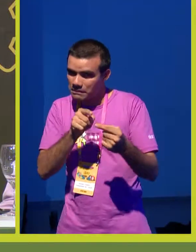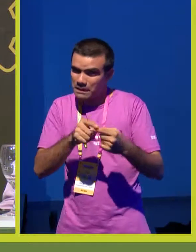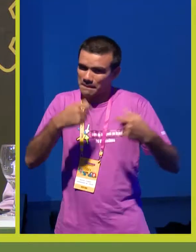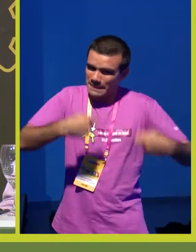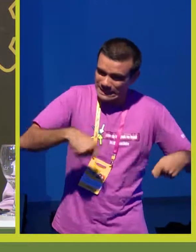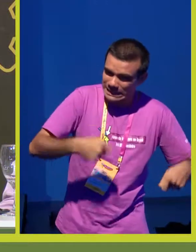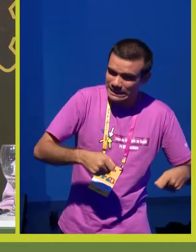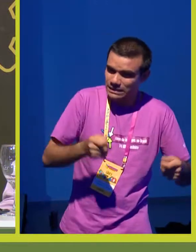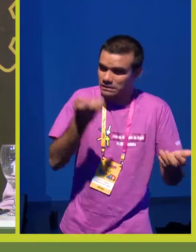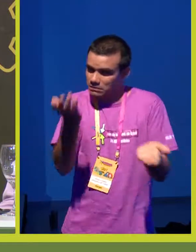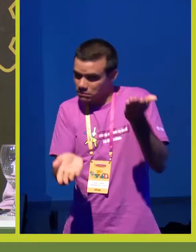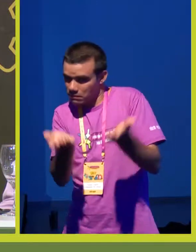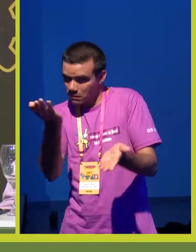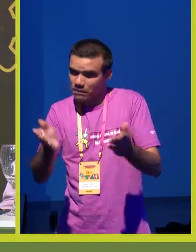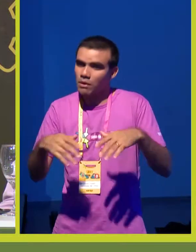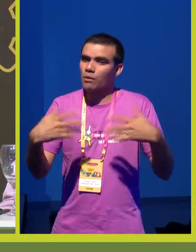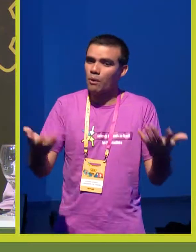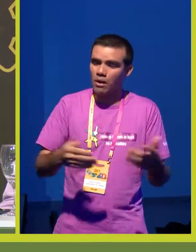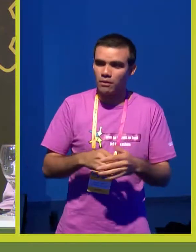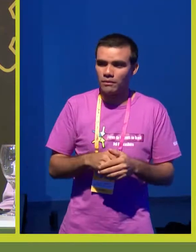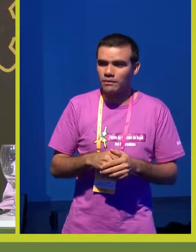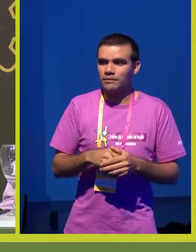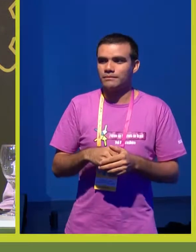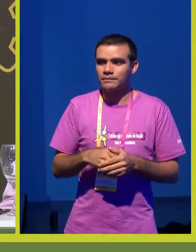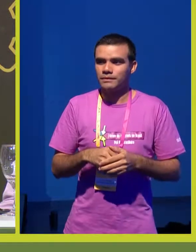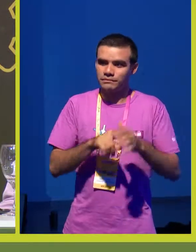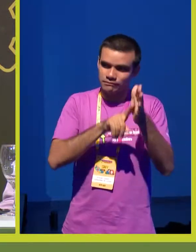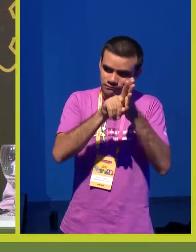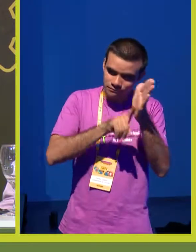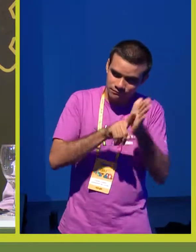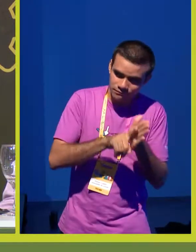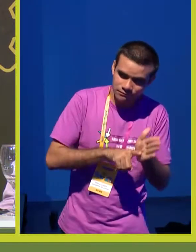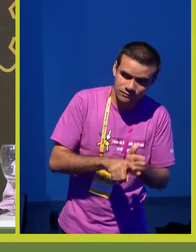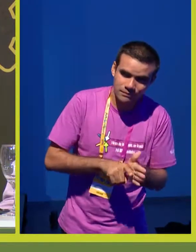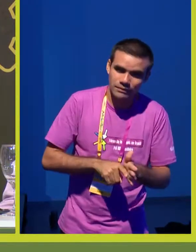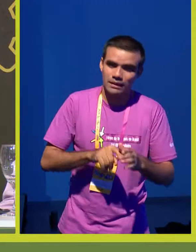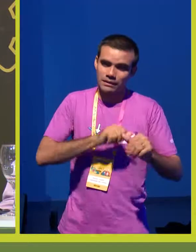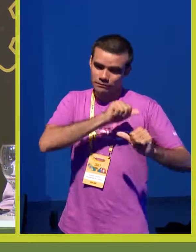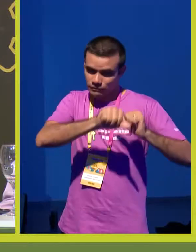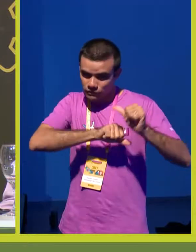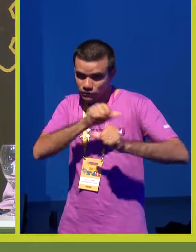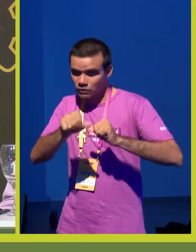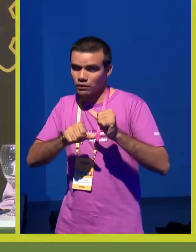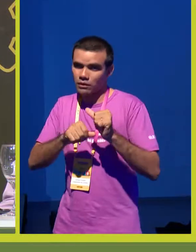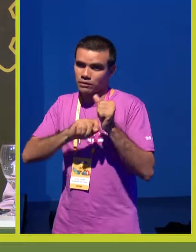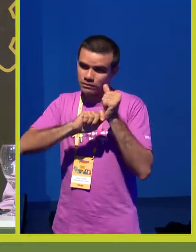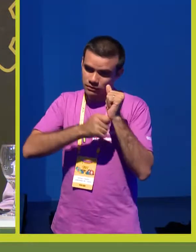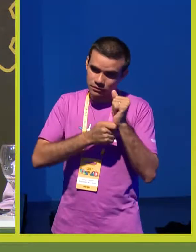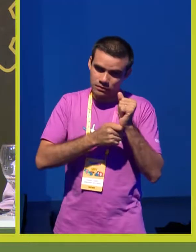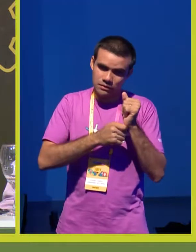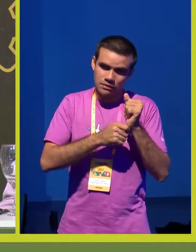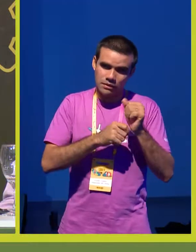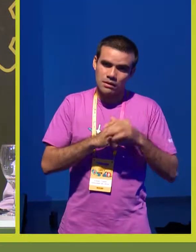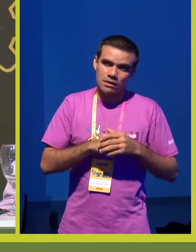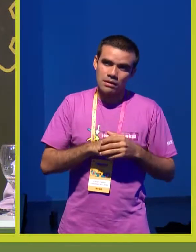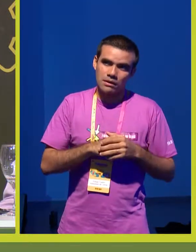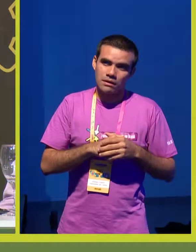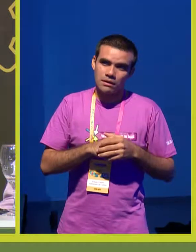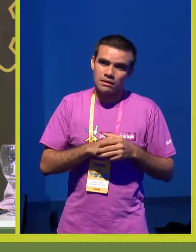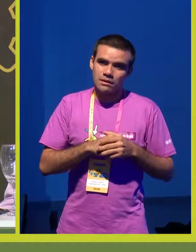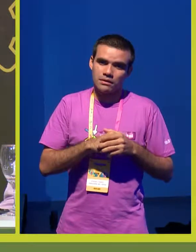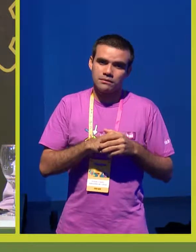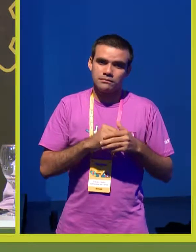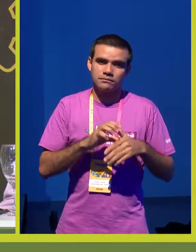proporcionalidade, que coloca em questão a própria adequação desse tipo de medida que altera o código de todo mundo que utiliza, é